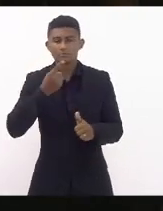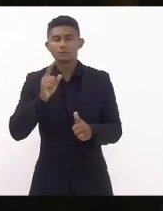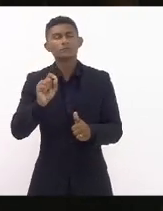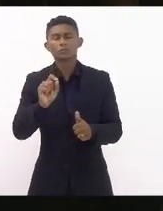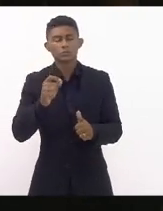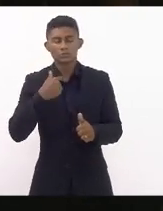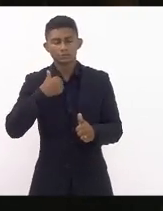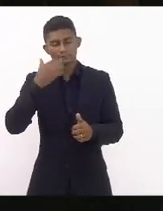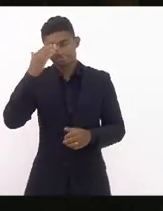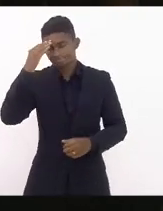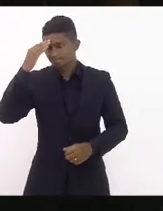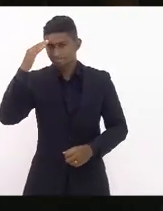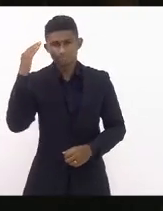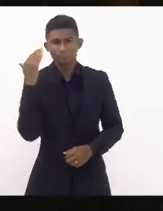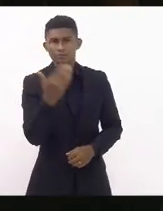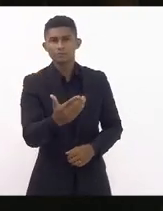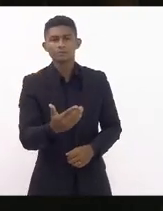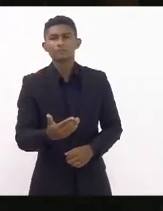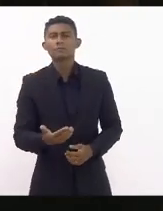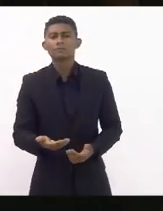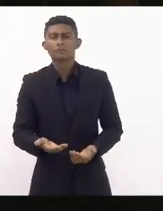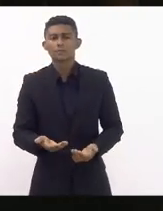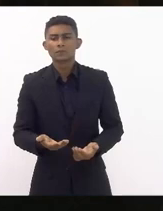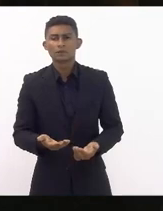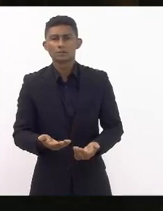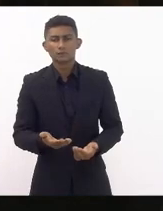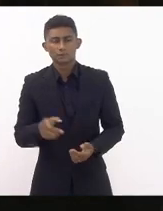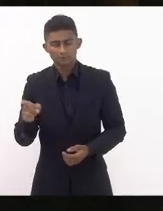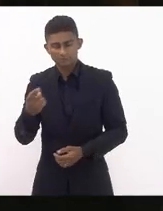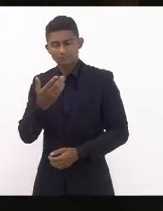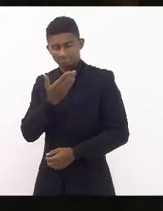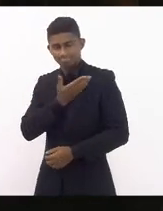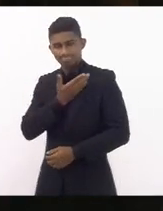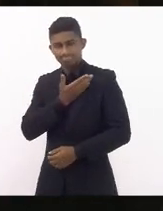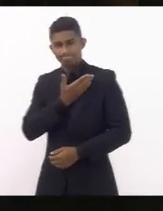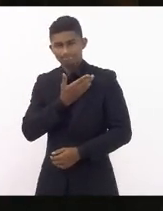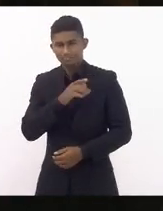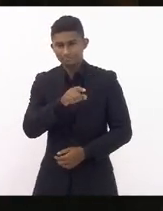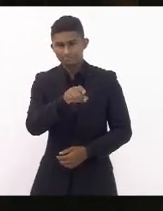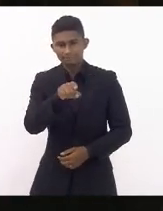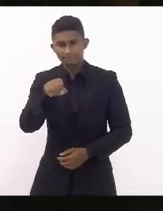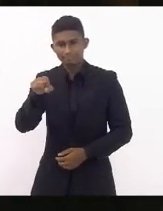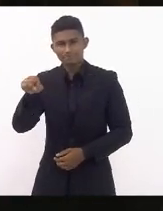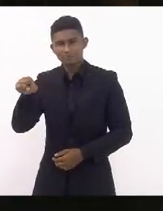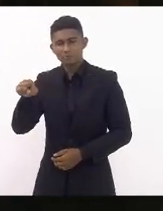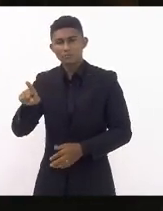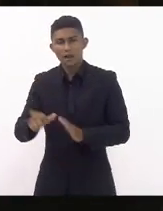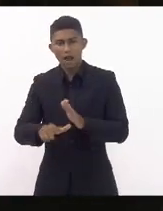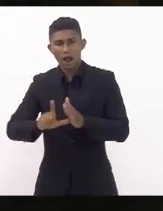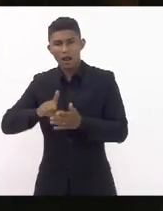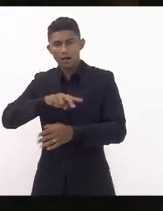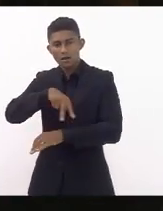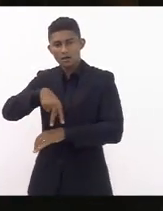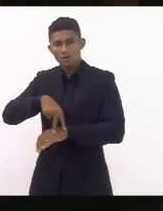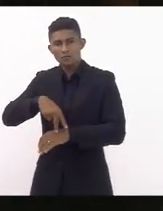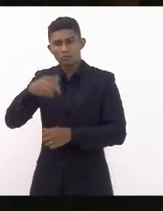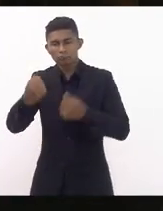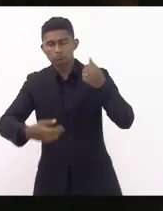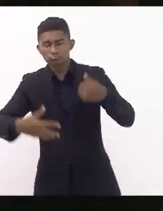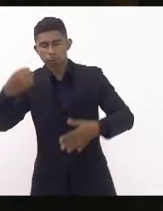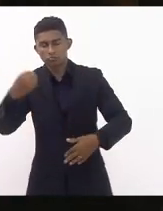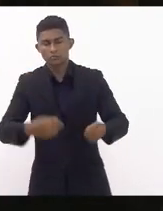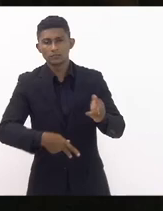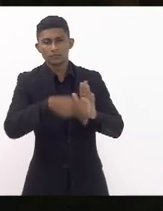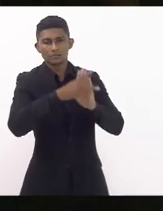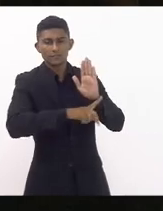agradecer muito as falas de minhas colegas que me antecederam acerca do projeto de